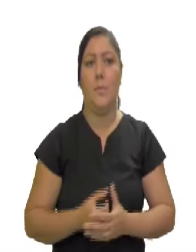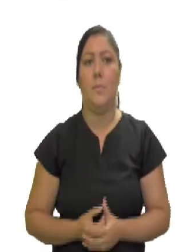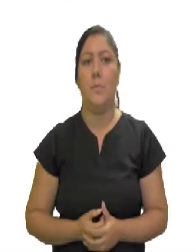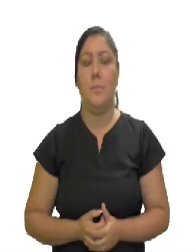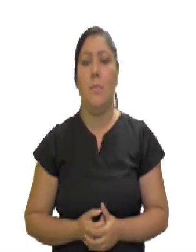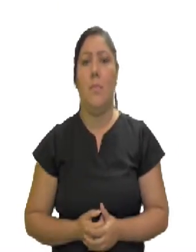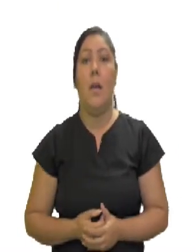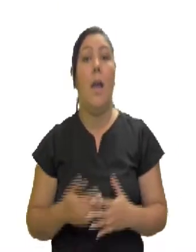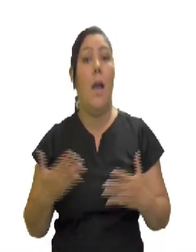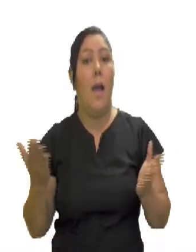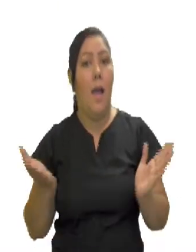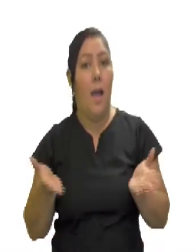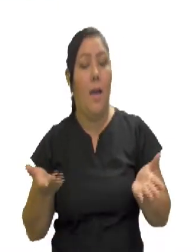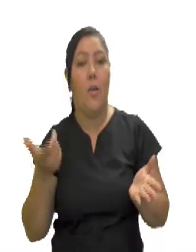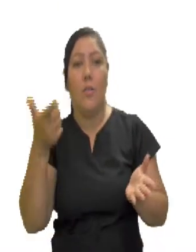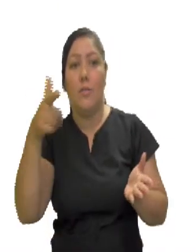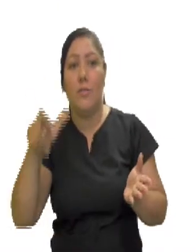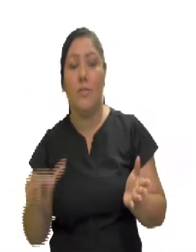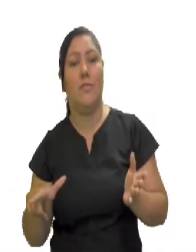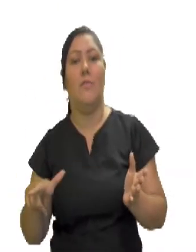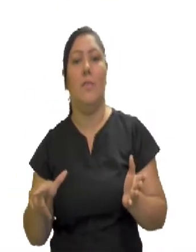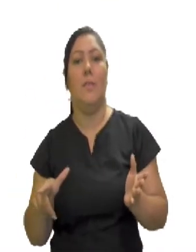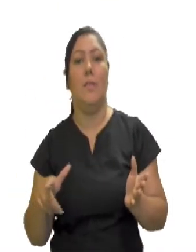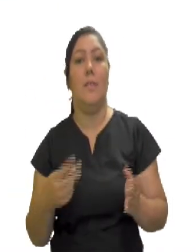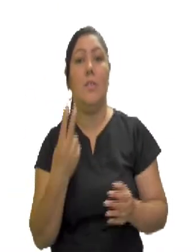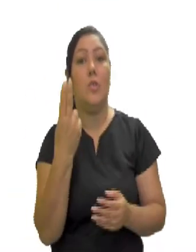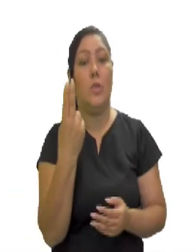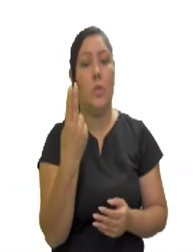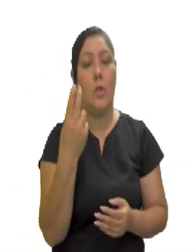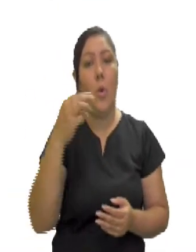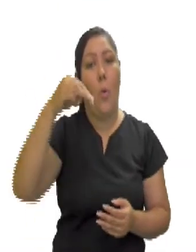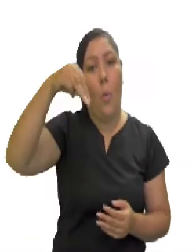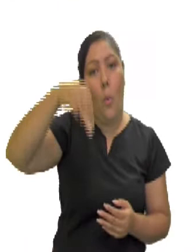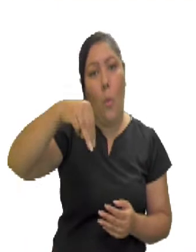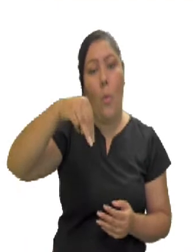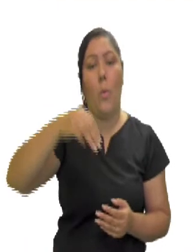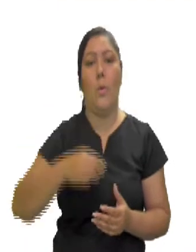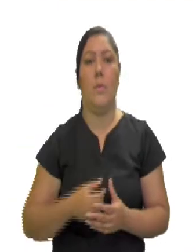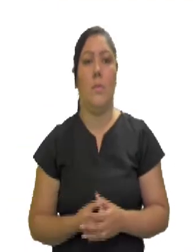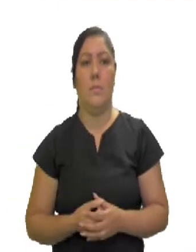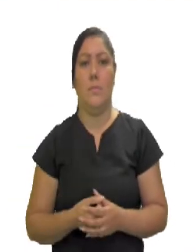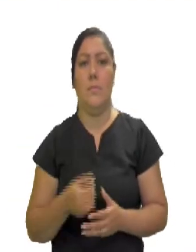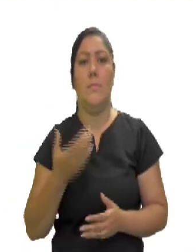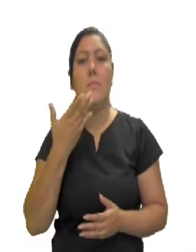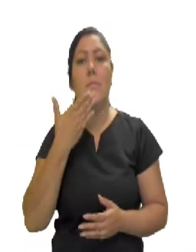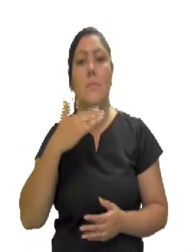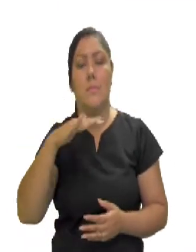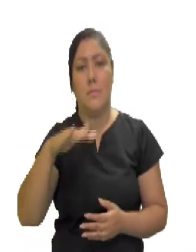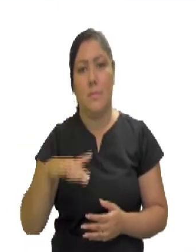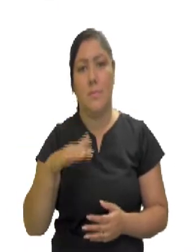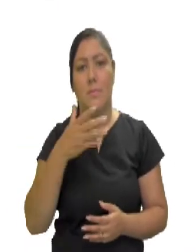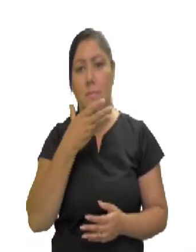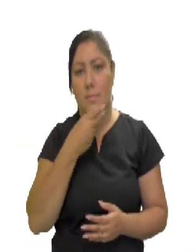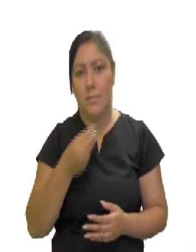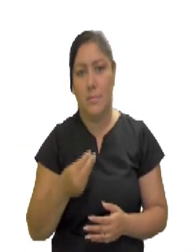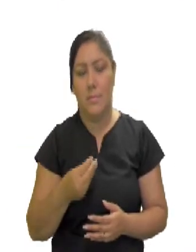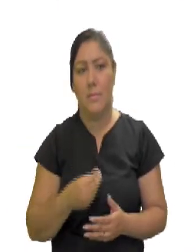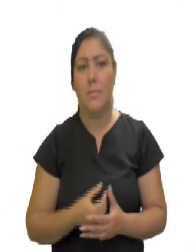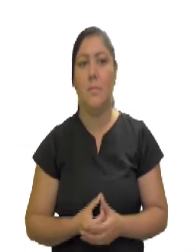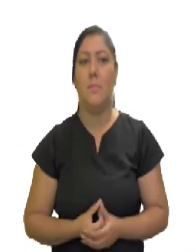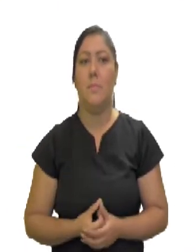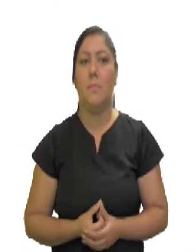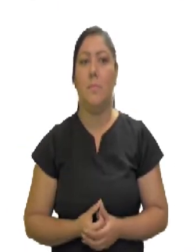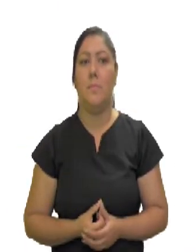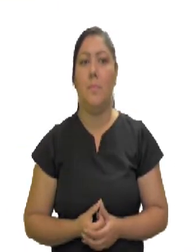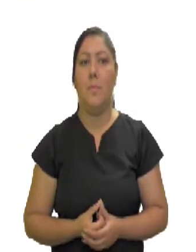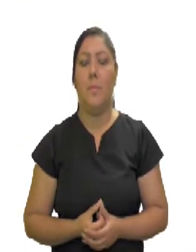dançar. Quero chamar a atenção de vocês para o seguinte: existem 2 tipos de artigo, o determinado